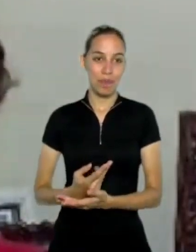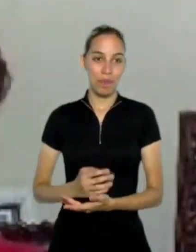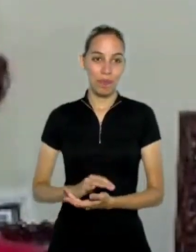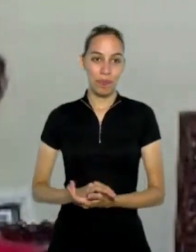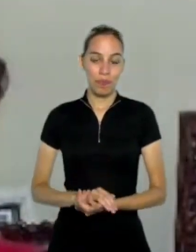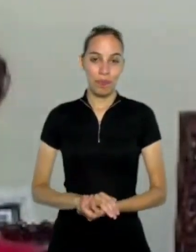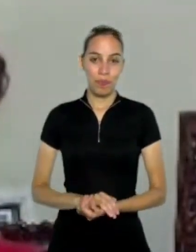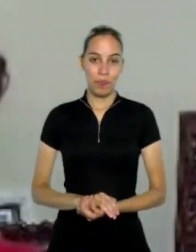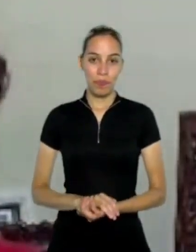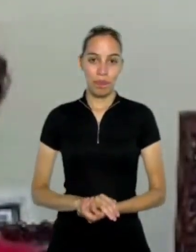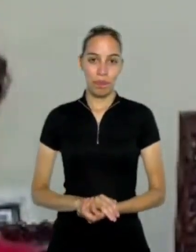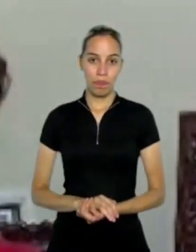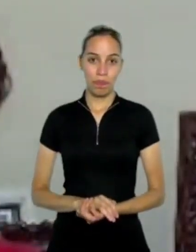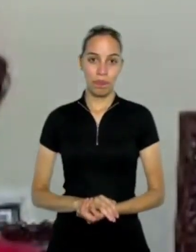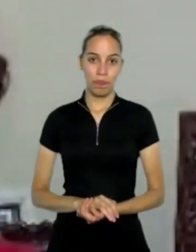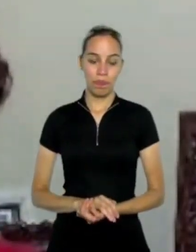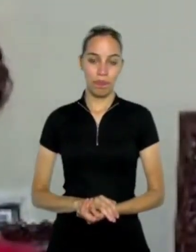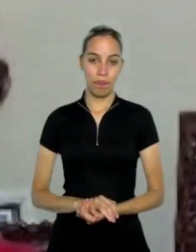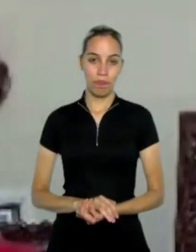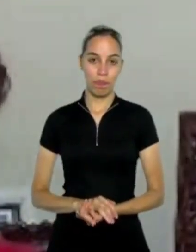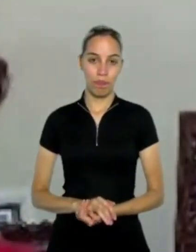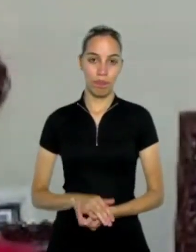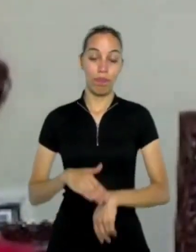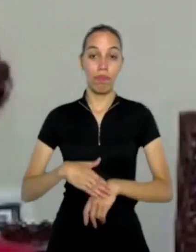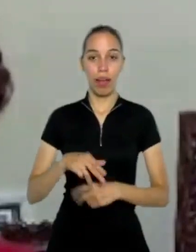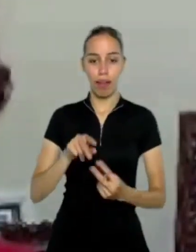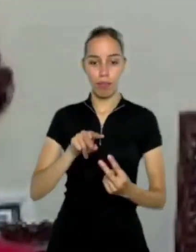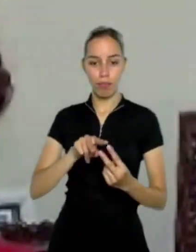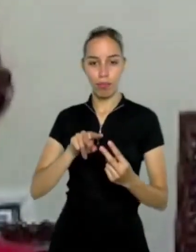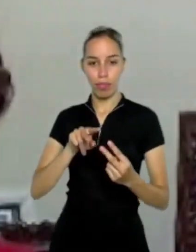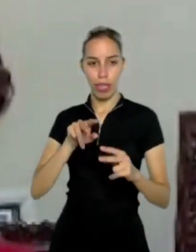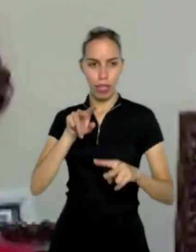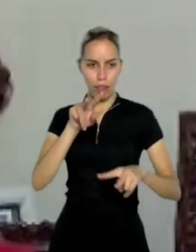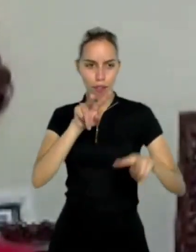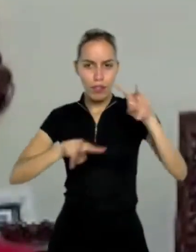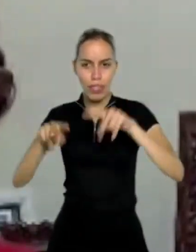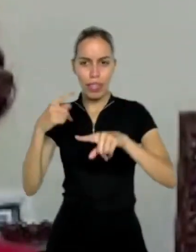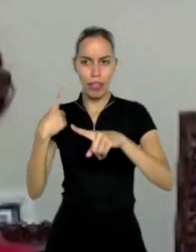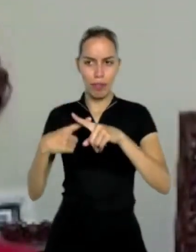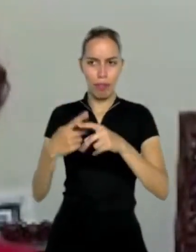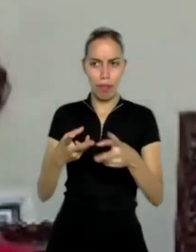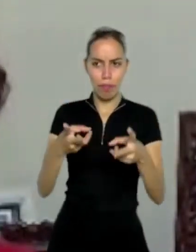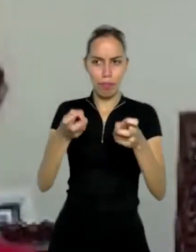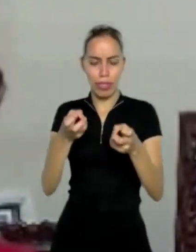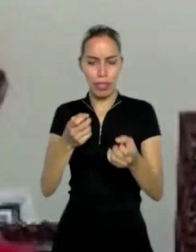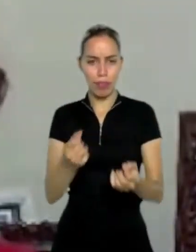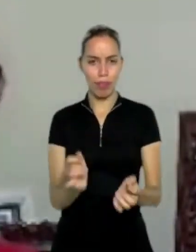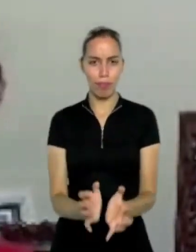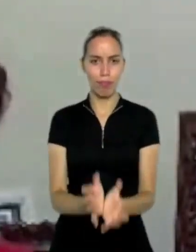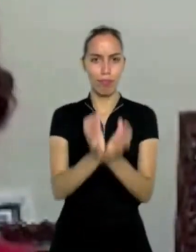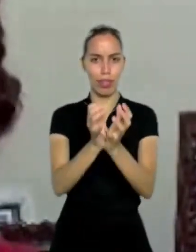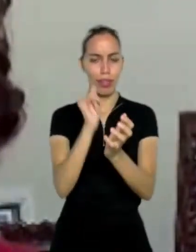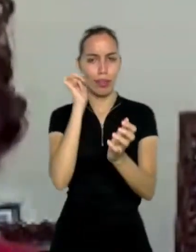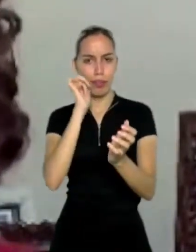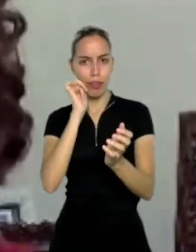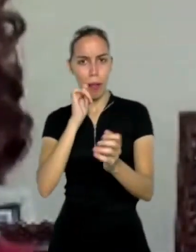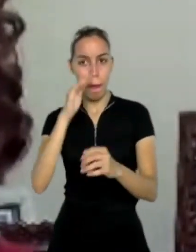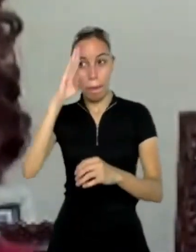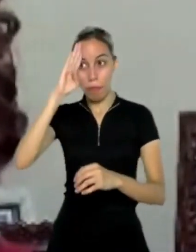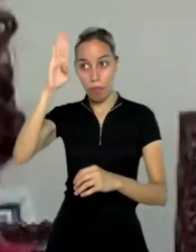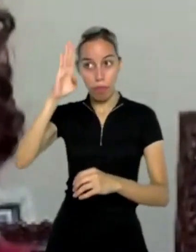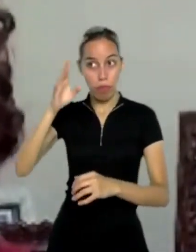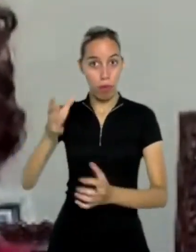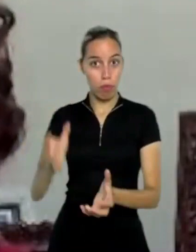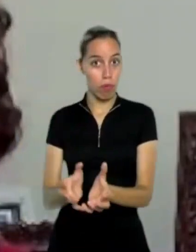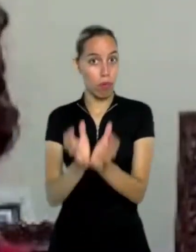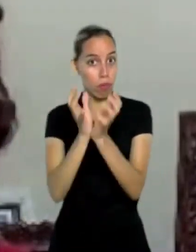mais visível mesmo, né? A gente está vendo aí muitas mulheres ganhando os prêmios, os principais prêmios de literatura do Brasil, né? Então eu